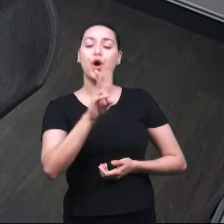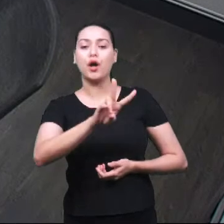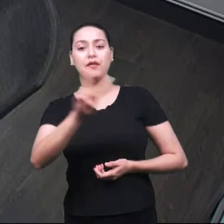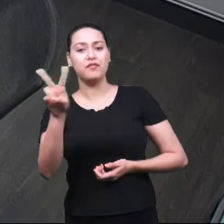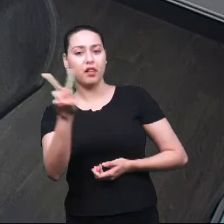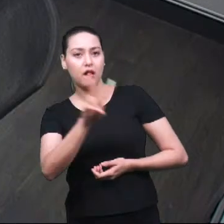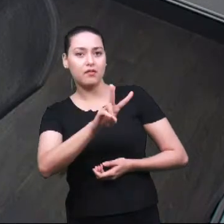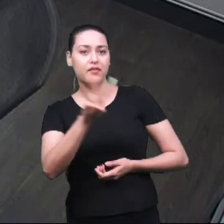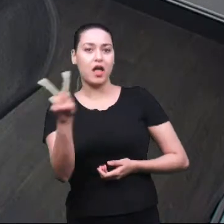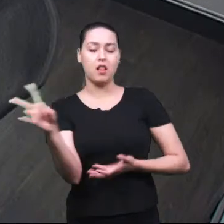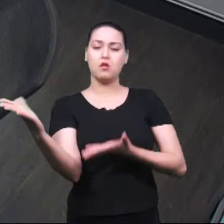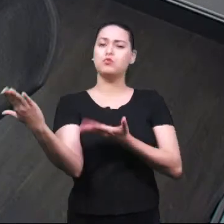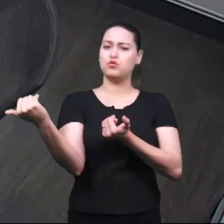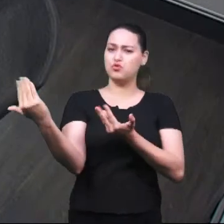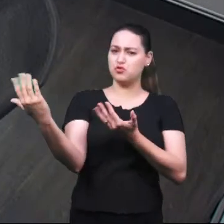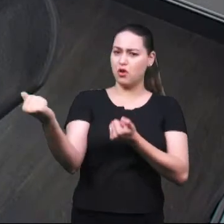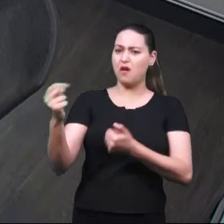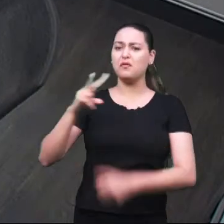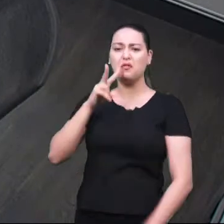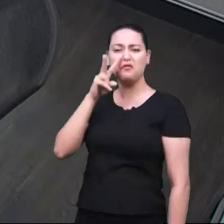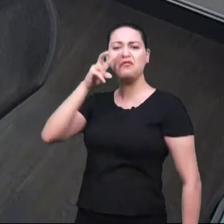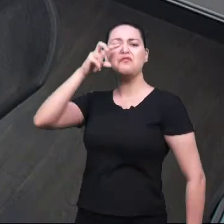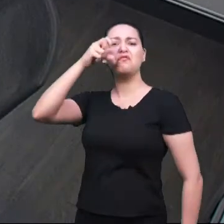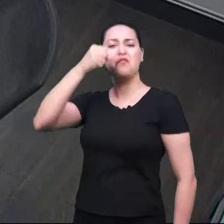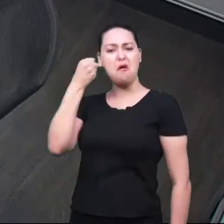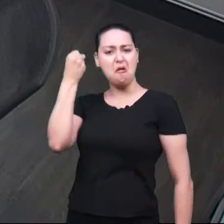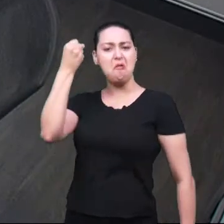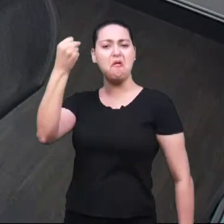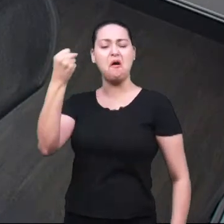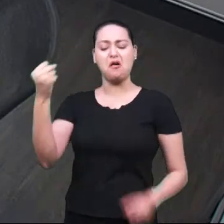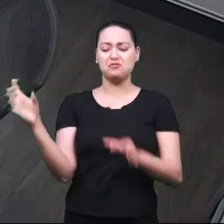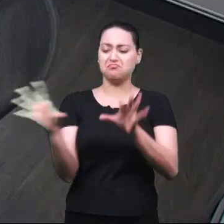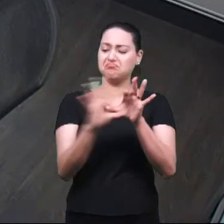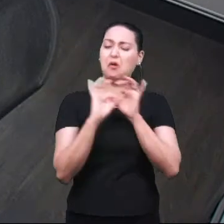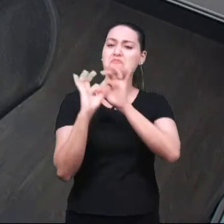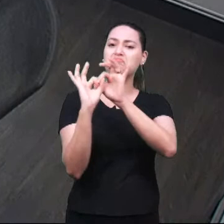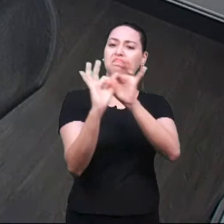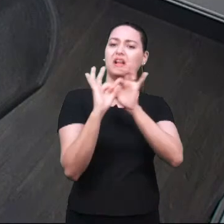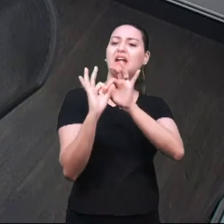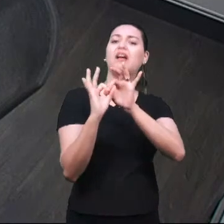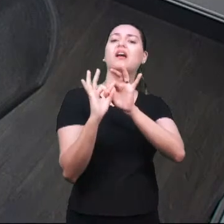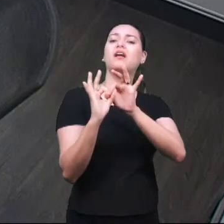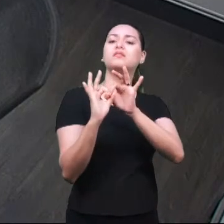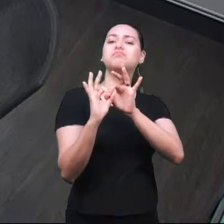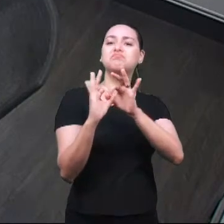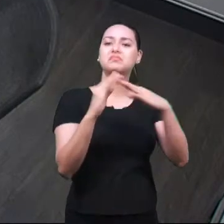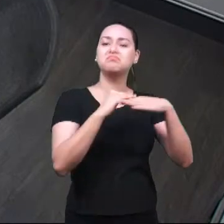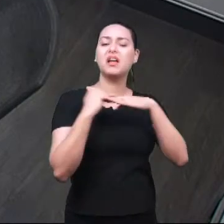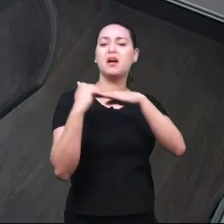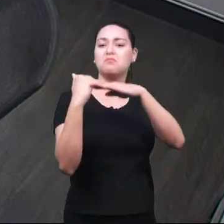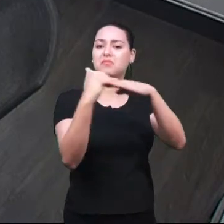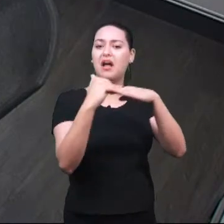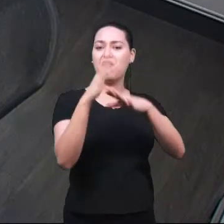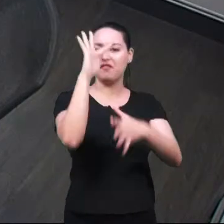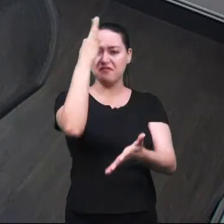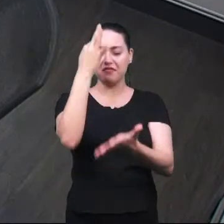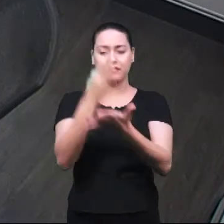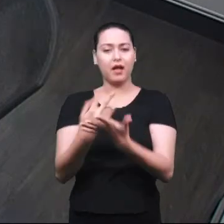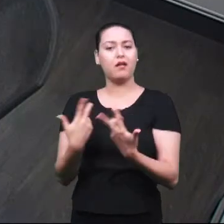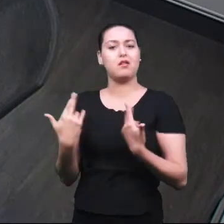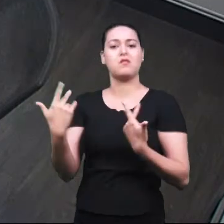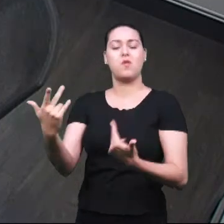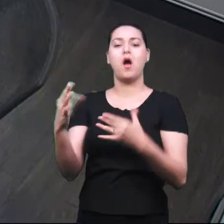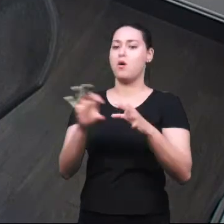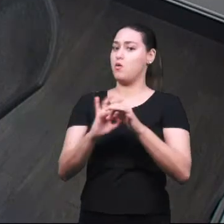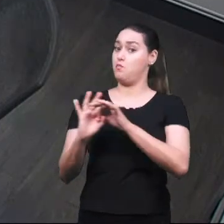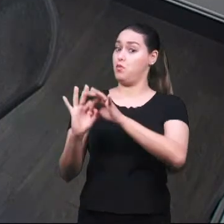Velha, os jovens aqui são muito fortes, né? São muito unidos, são muito fortes e comungam de uma mesma fé, de uma mesma comunhão,